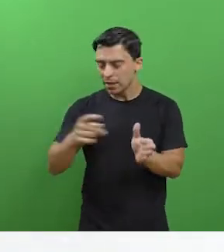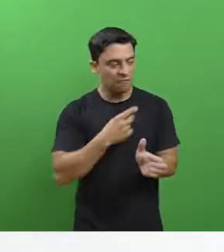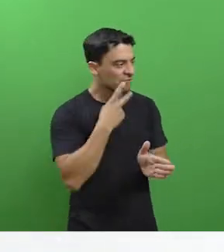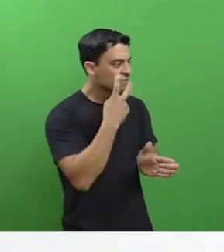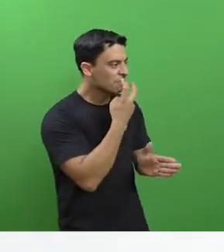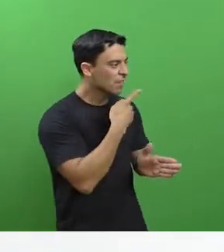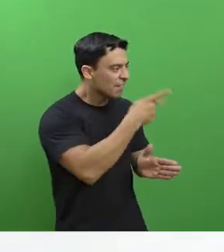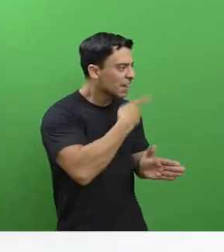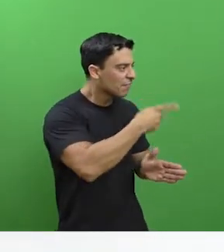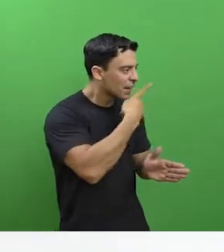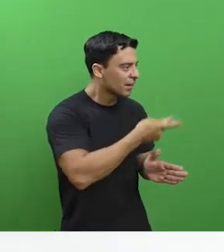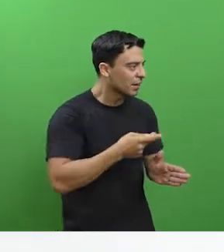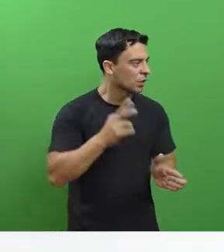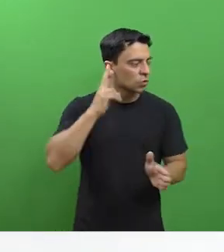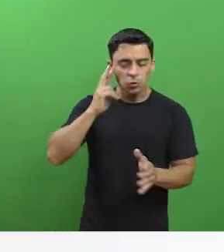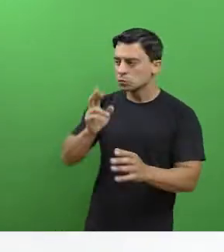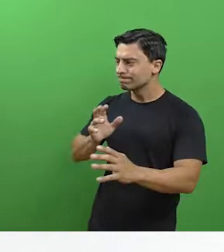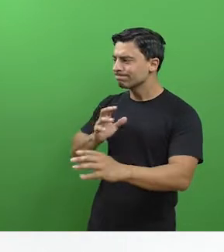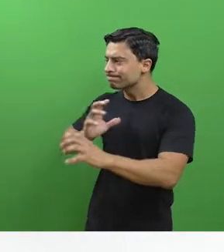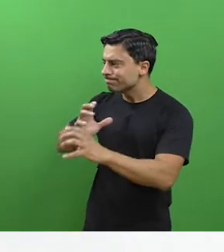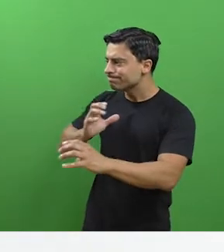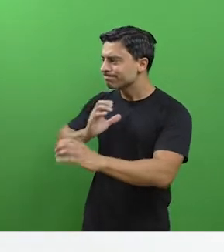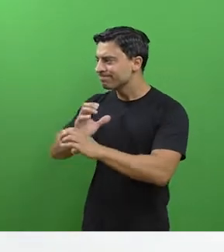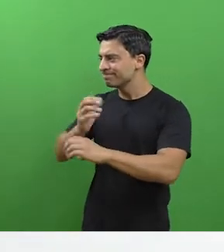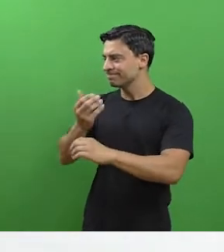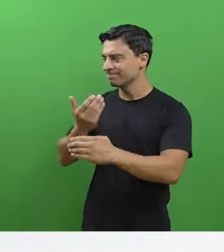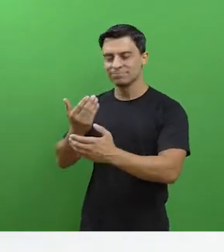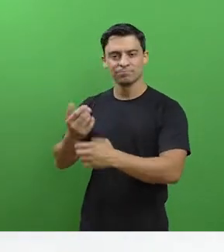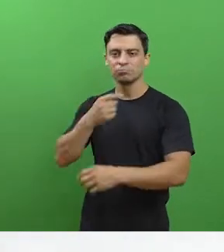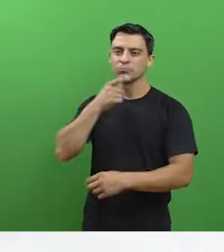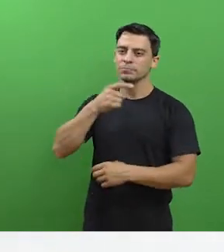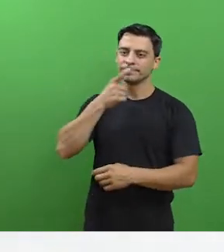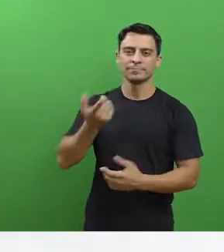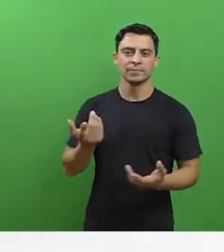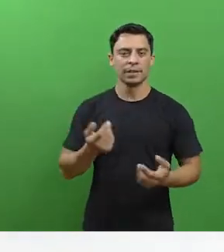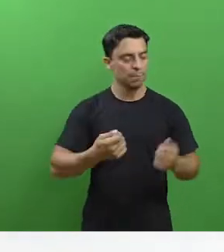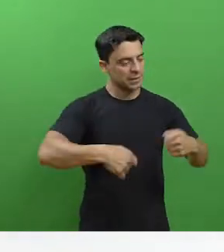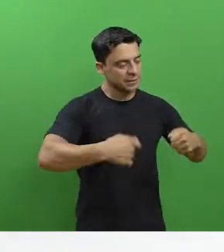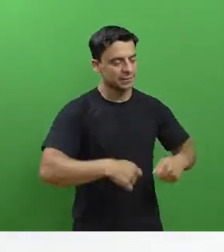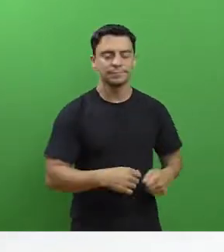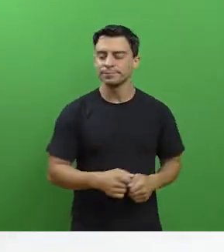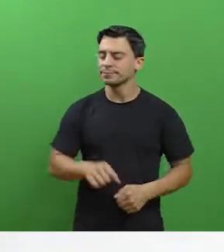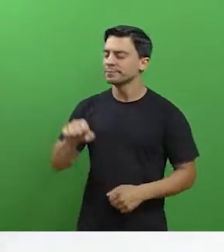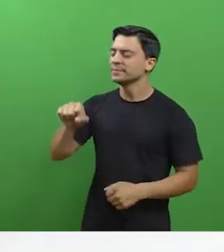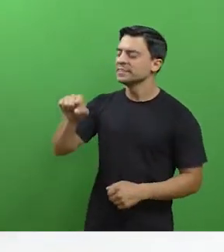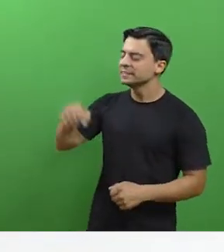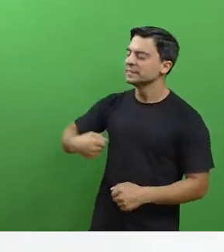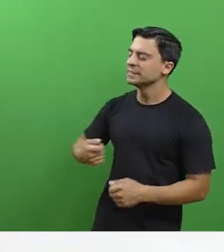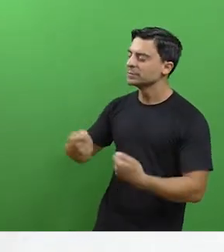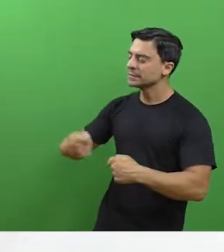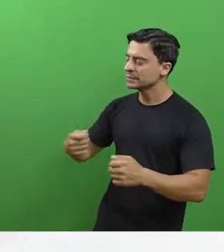daí ficava naquela... Há uma necessidade. Isso. Então daí foi feito um projeto e estou fazendo o curso. Já fiz o básico, agora vou